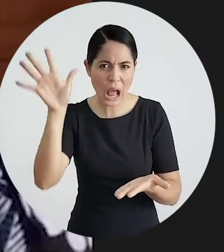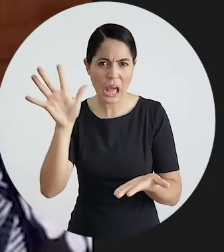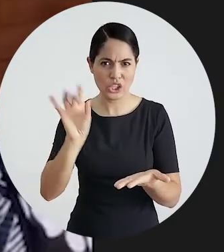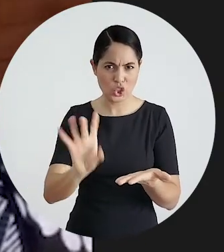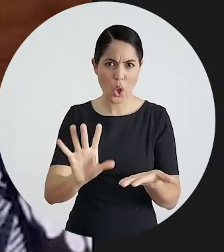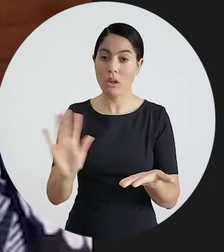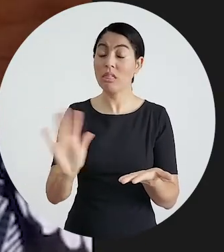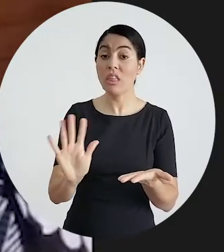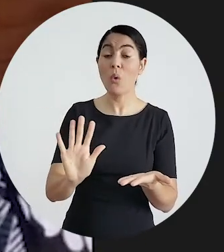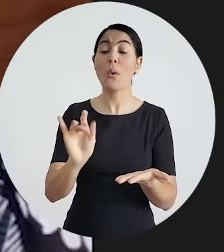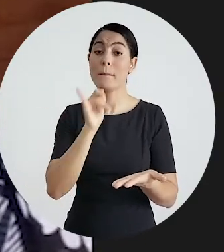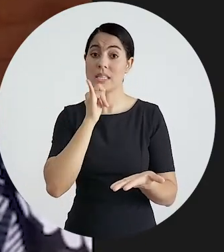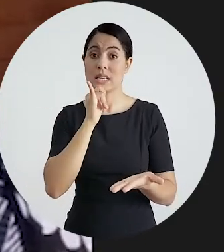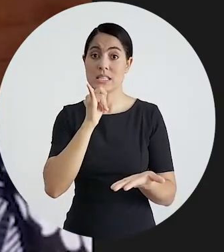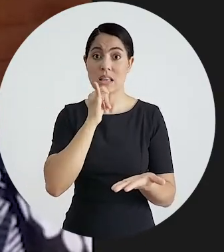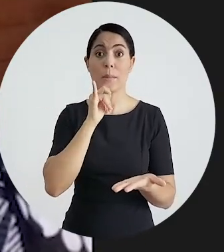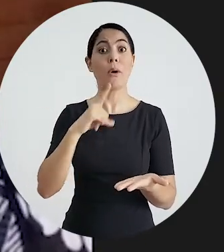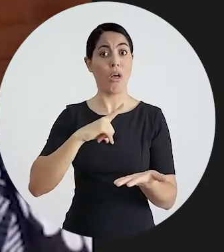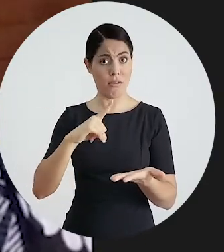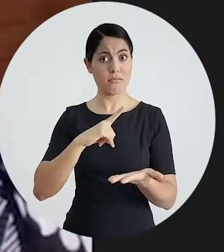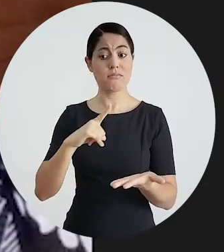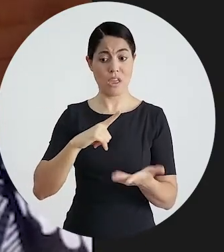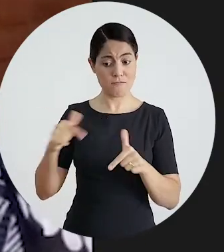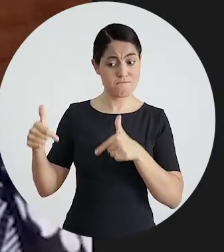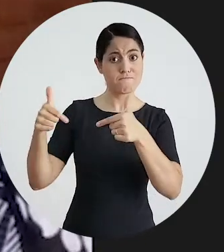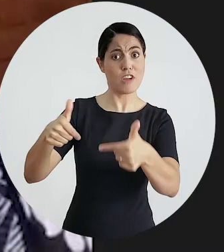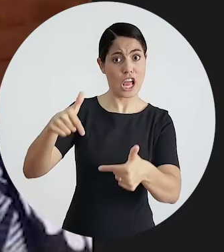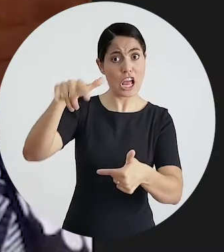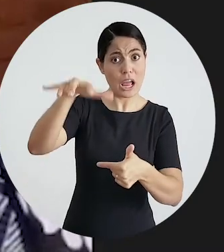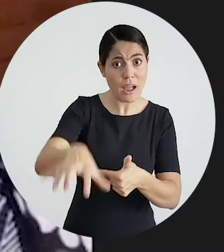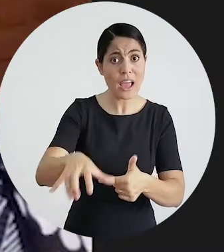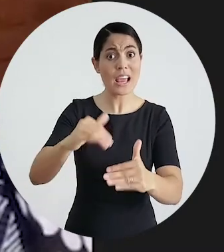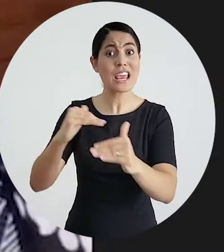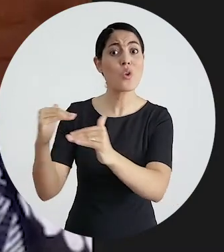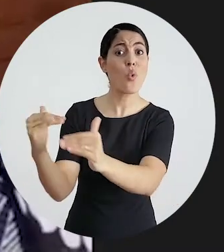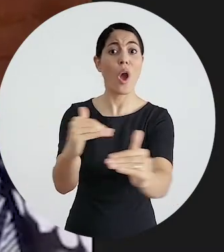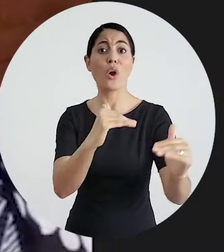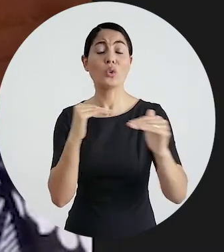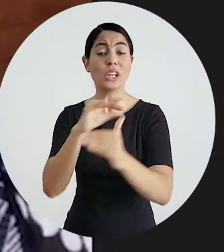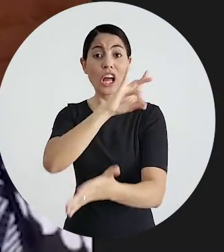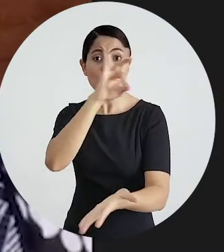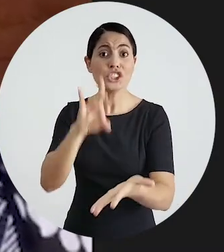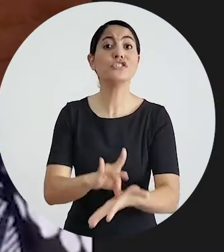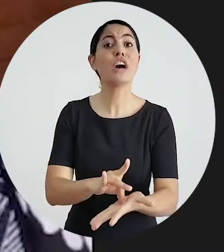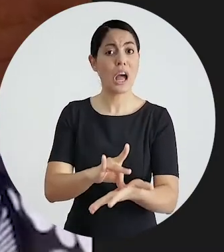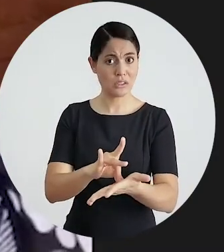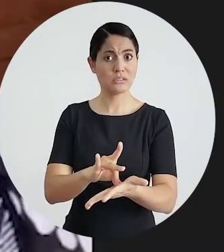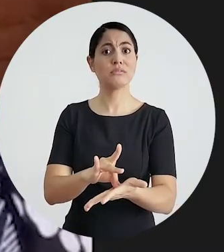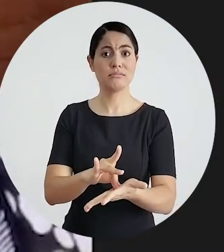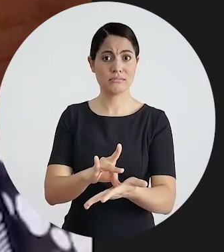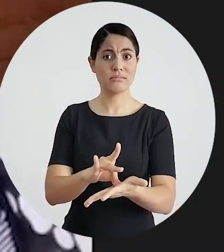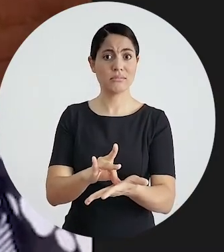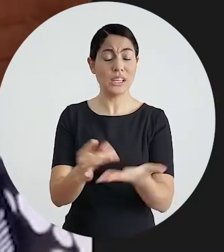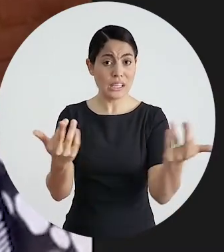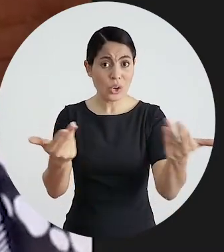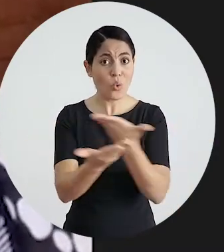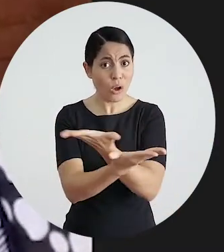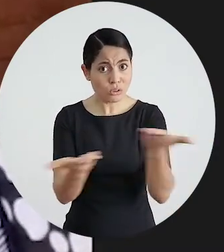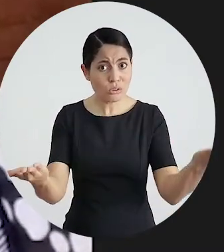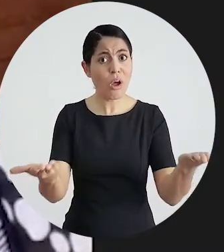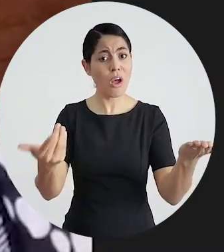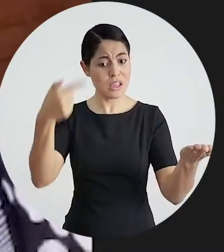interpretações. Ele precisa trabalhar com coisas que inovem e façam efetivamente que essa igualdade